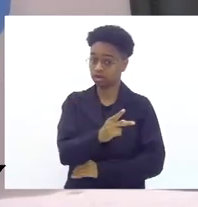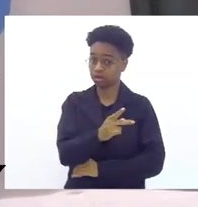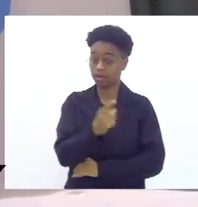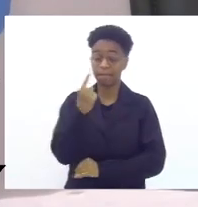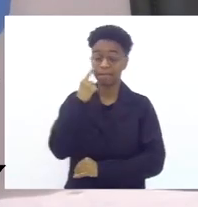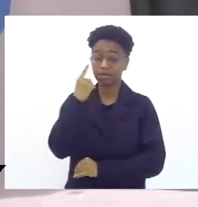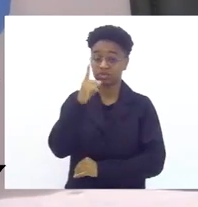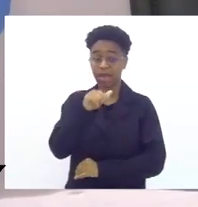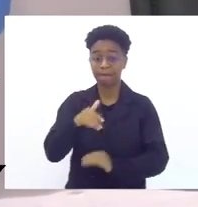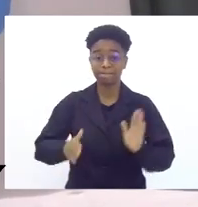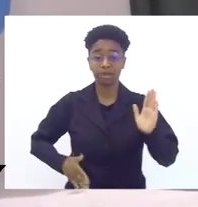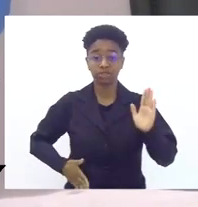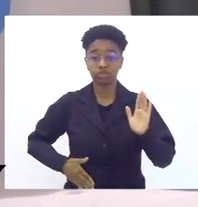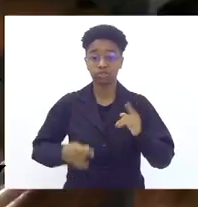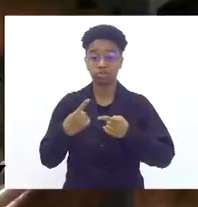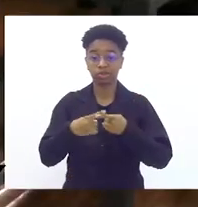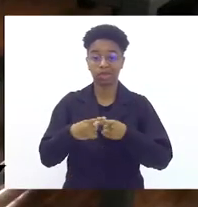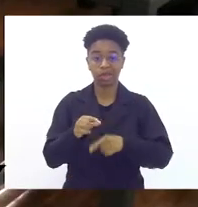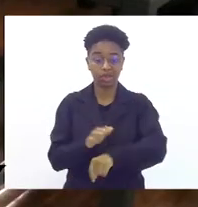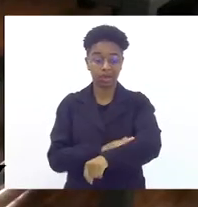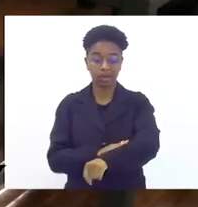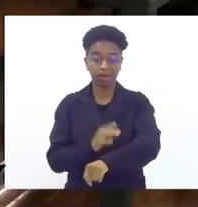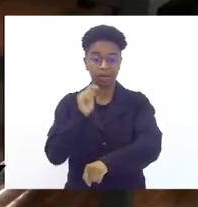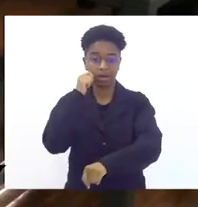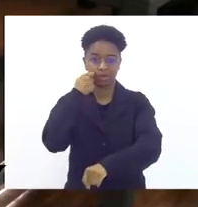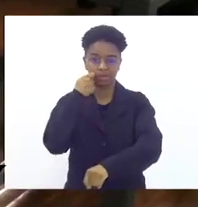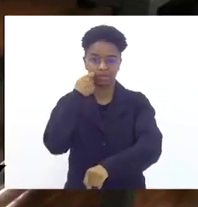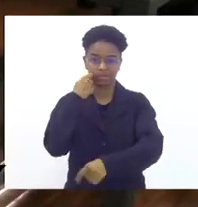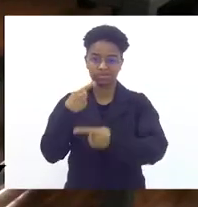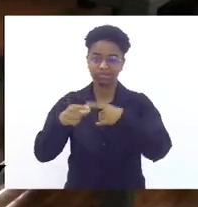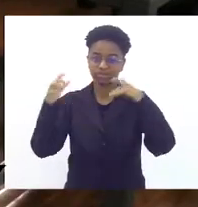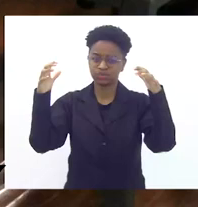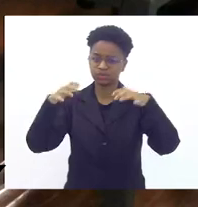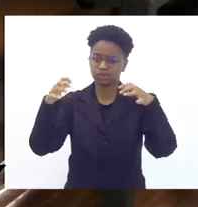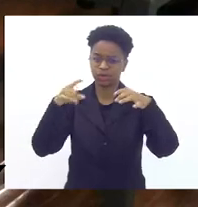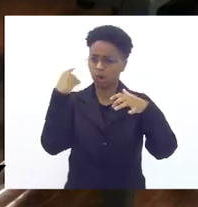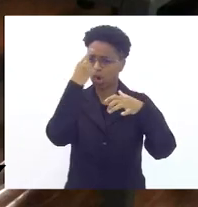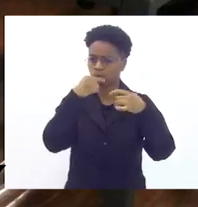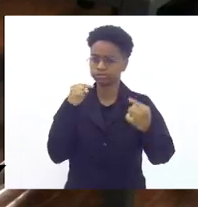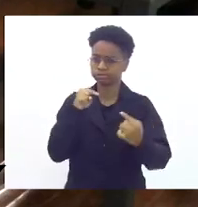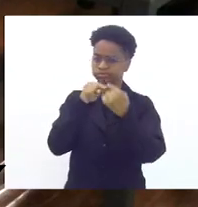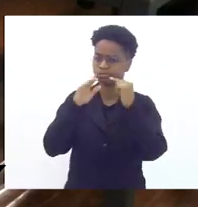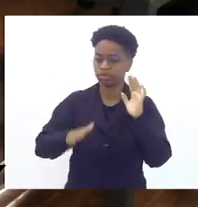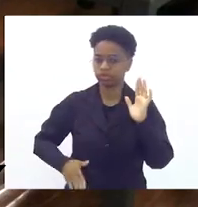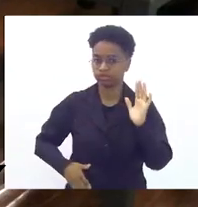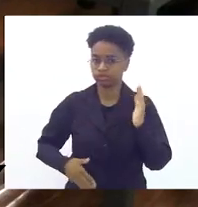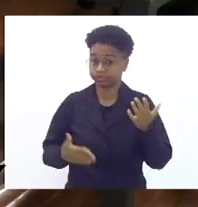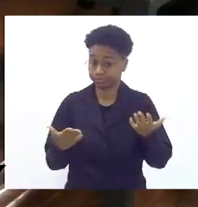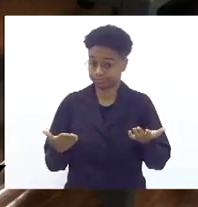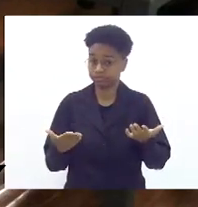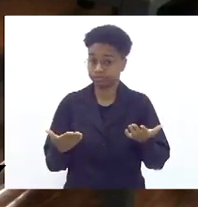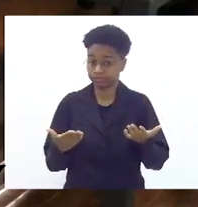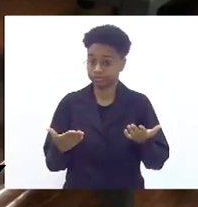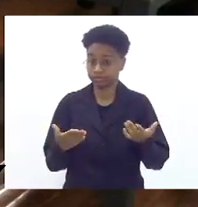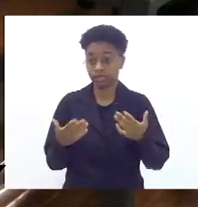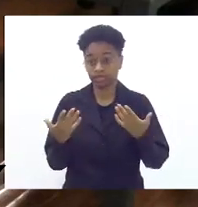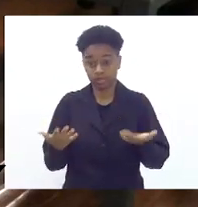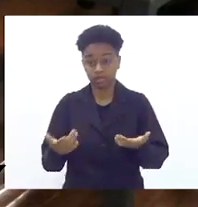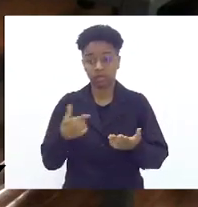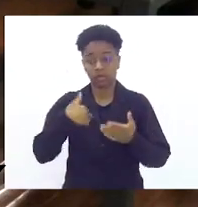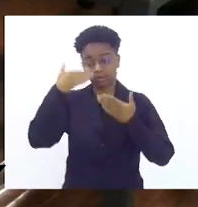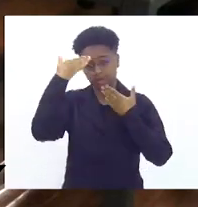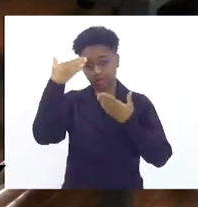achou que ele era criminoso porque era preto tava chovendo Cara de bandido muito bem então tá feito aqui o agradecimento